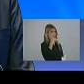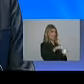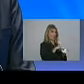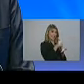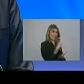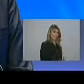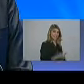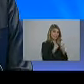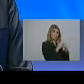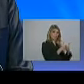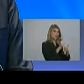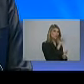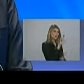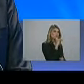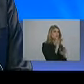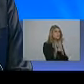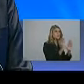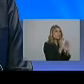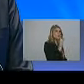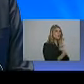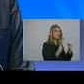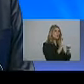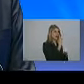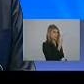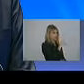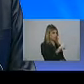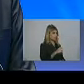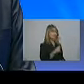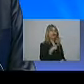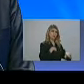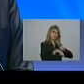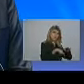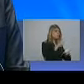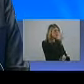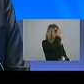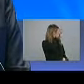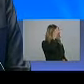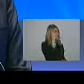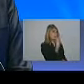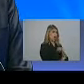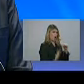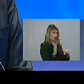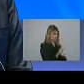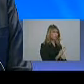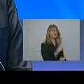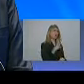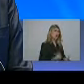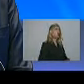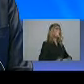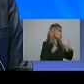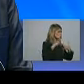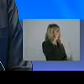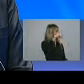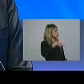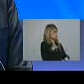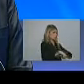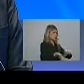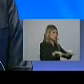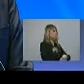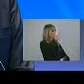Rio durante 1 ano e 3 meses e servi a Prefeitura do Rio por 4 anos. Tenho muito orgulho do meu serviço